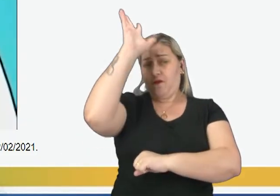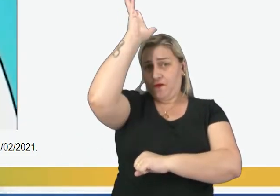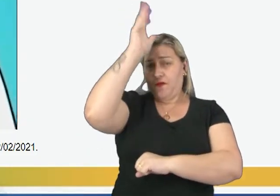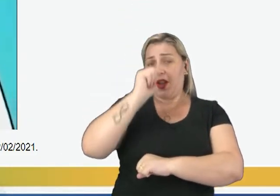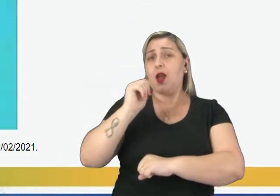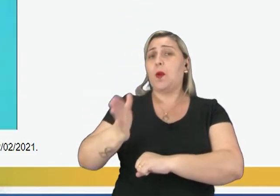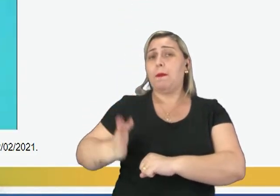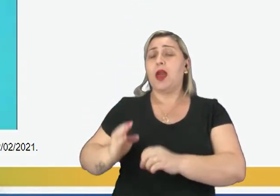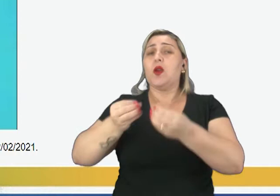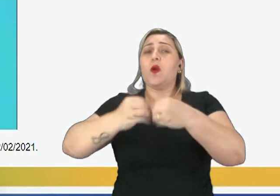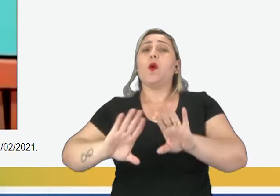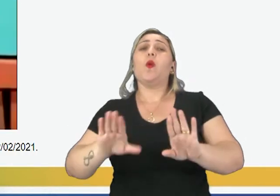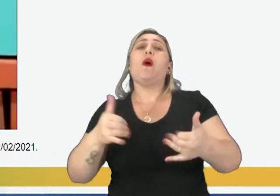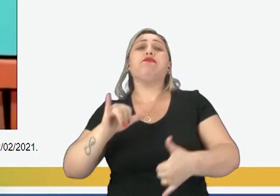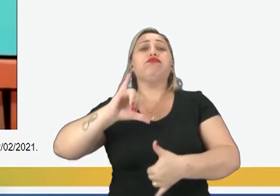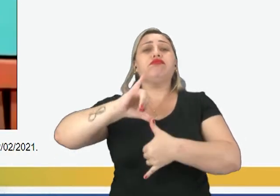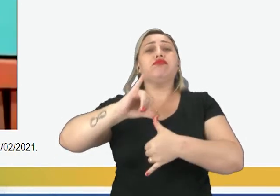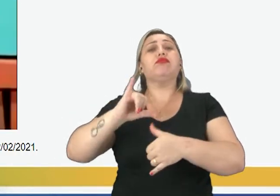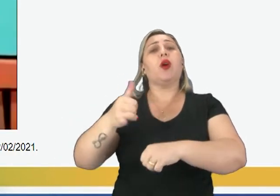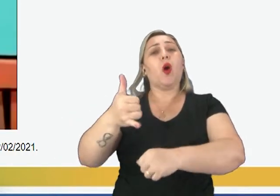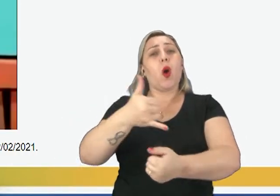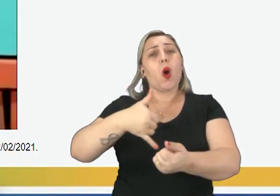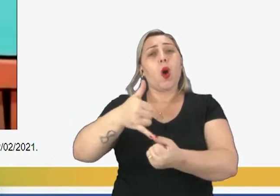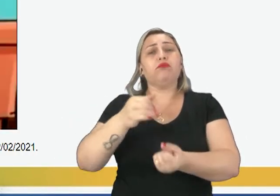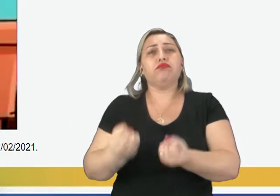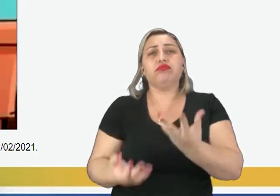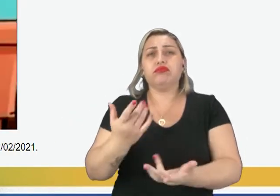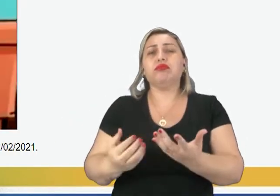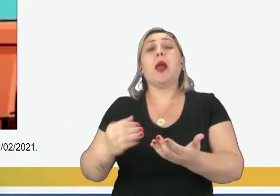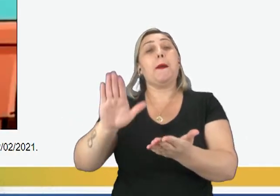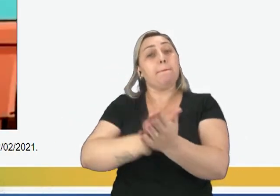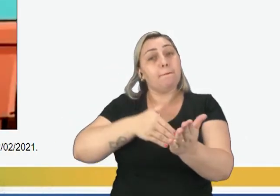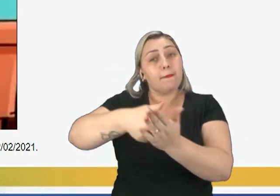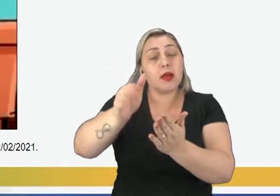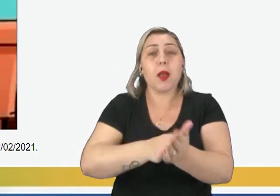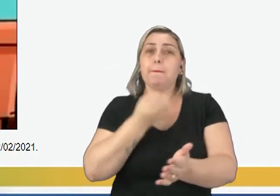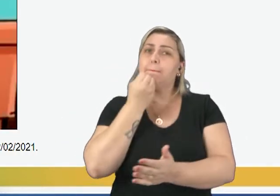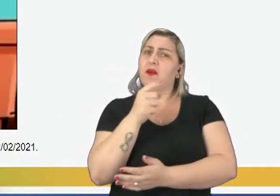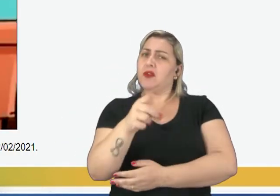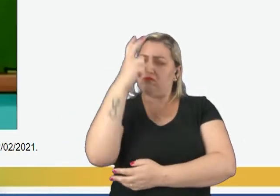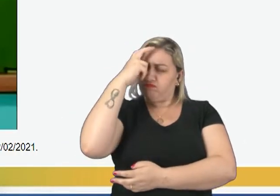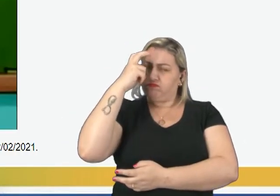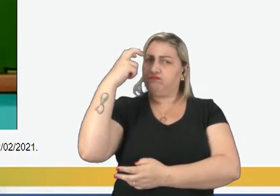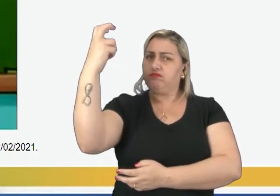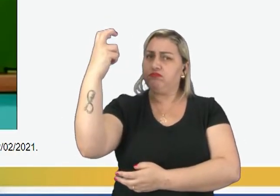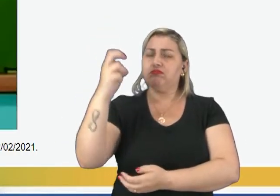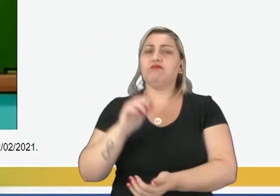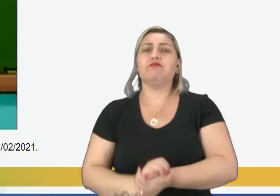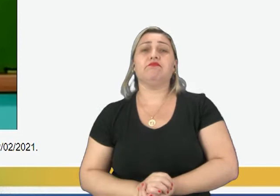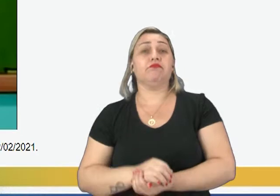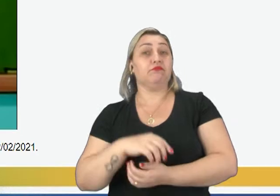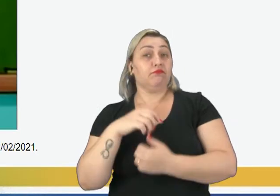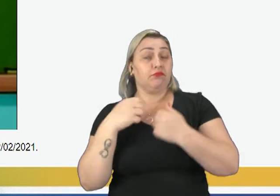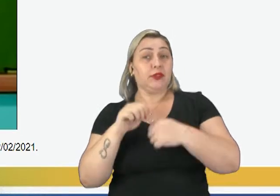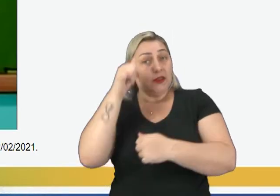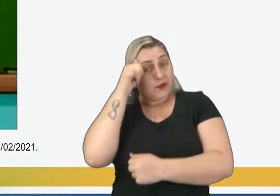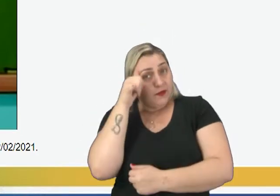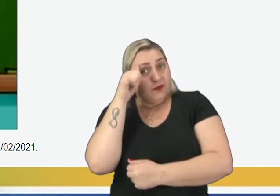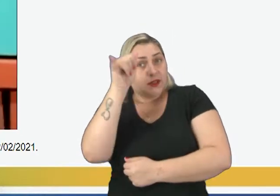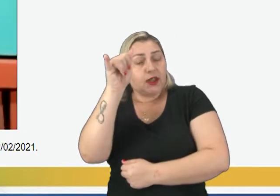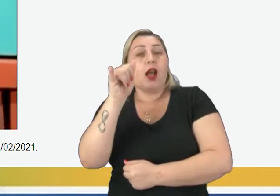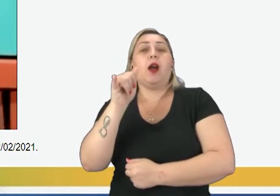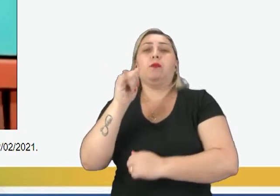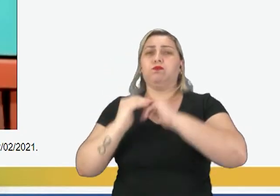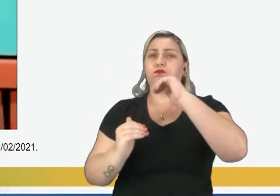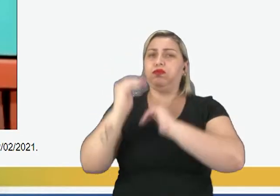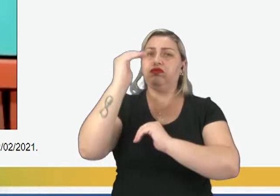bem. E quais são fontes de gordura? óleos, frituras, margarinas. Muito bem, você é muito inteligente. Então, devemos evitar o excesso